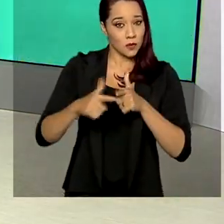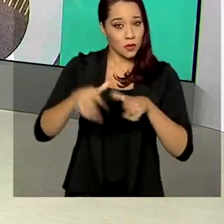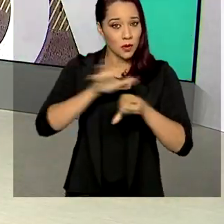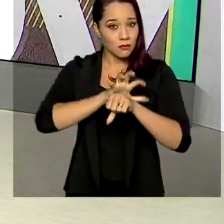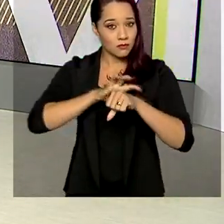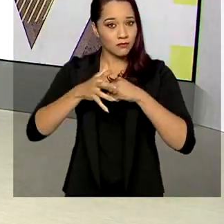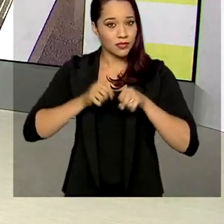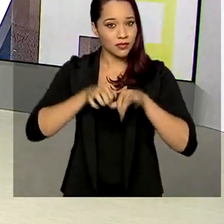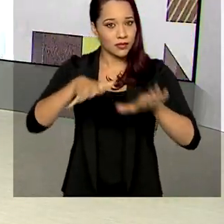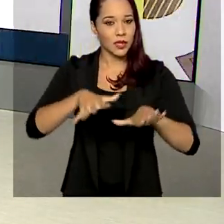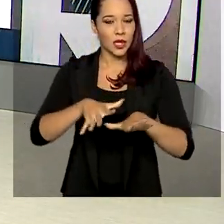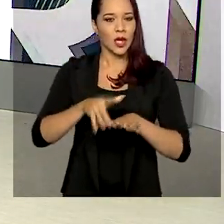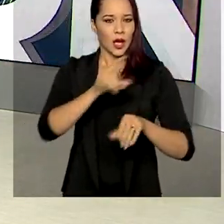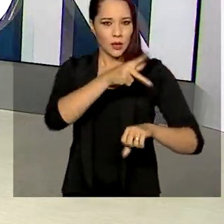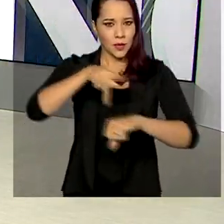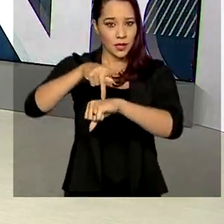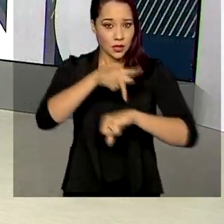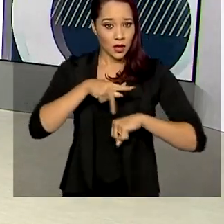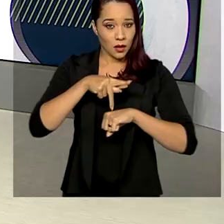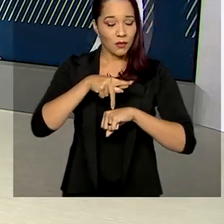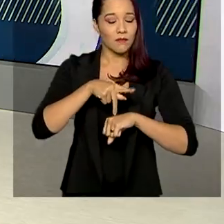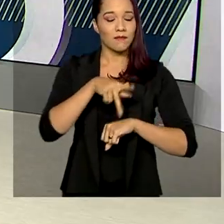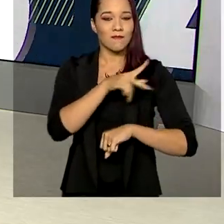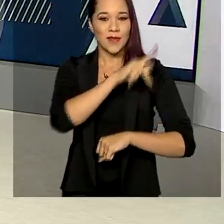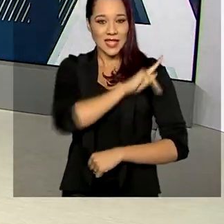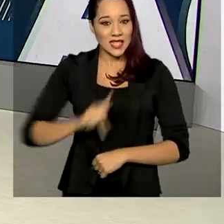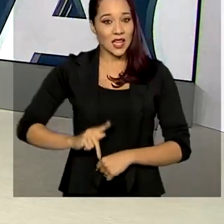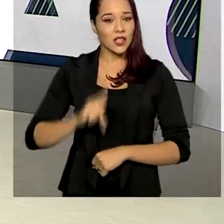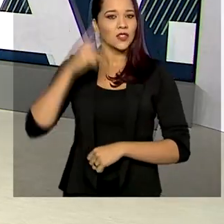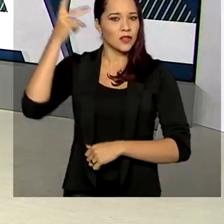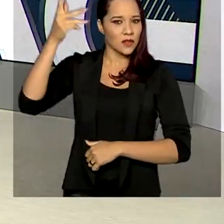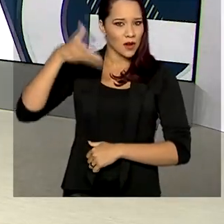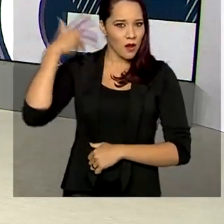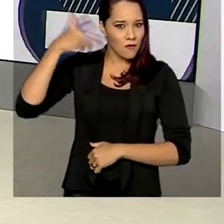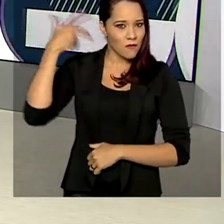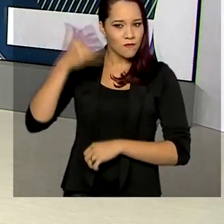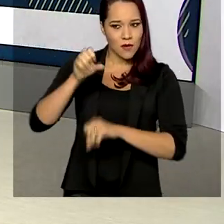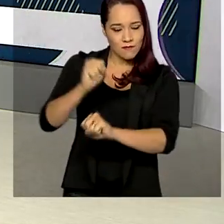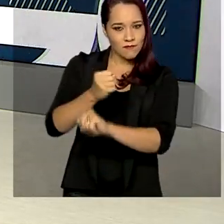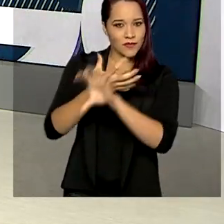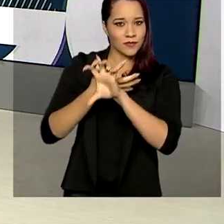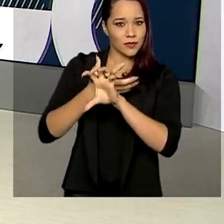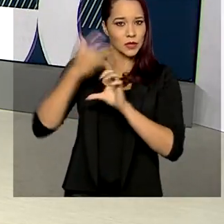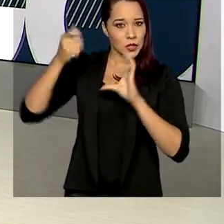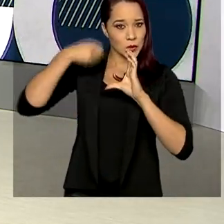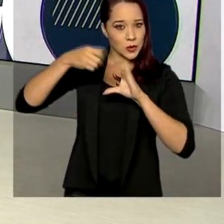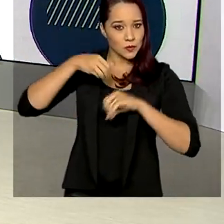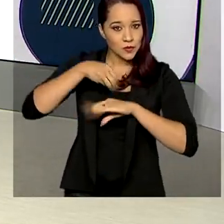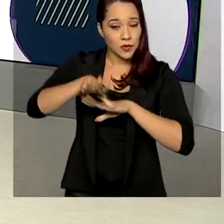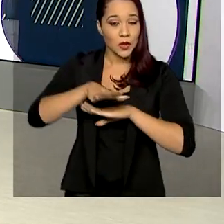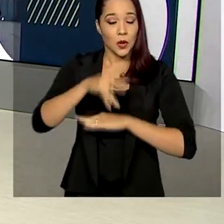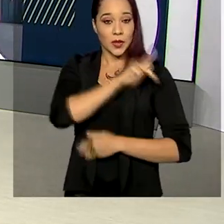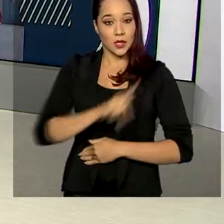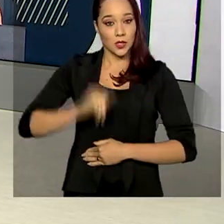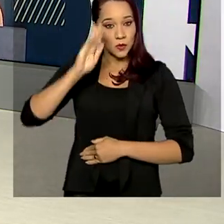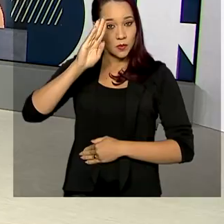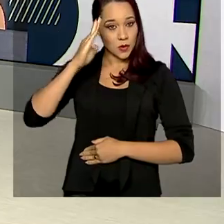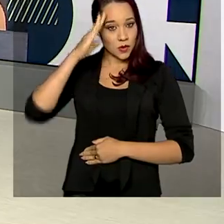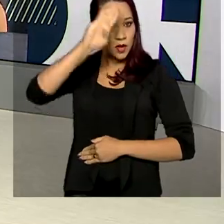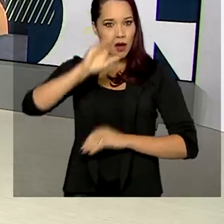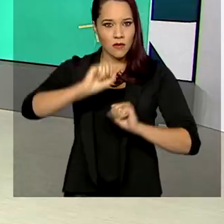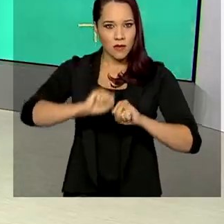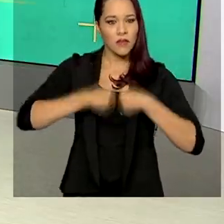chefes de estado gravaram os seus discursos que agora são transmitidos virtualmente o presidente bolsonaro defendeu Amazônia o